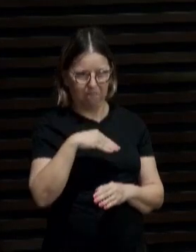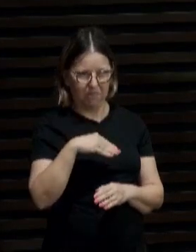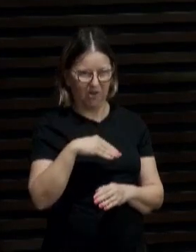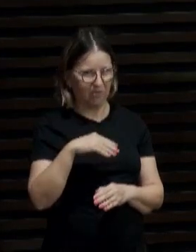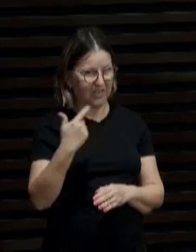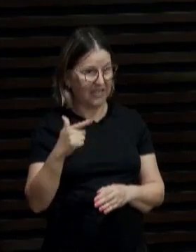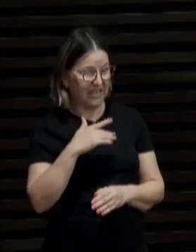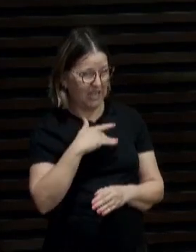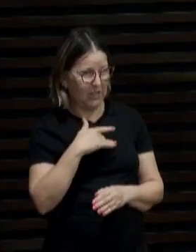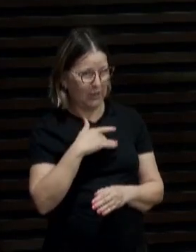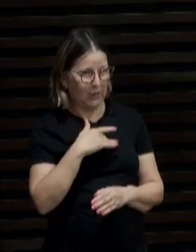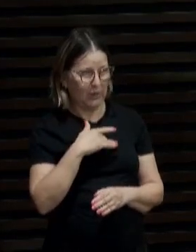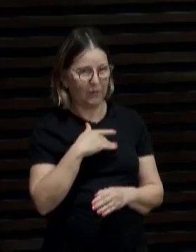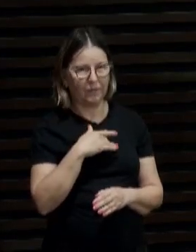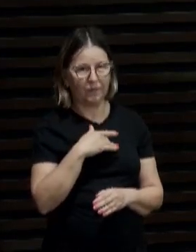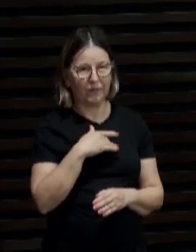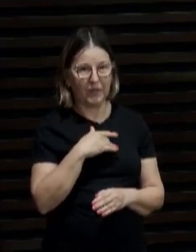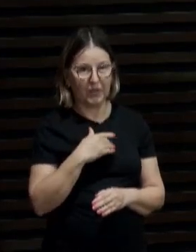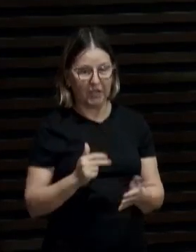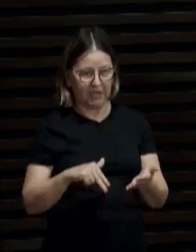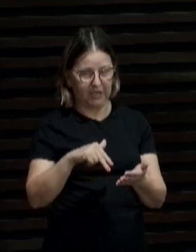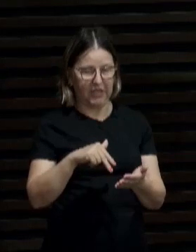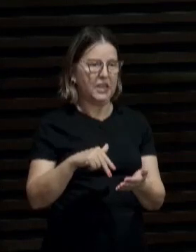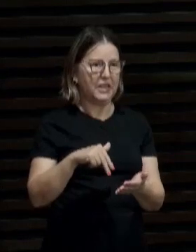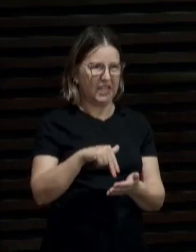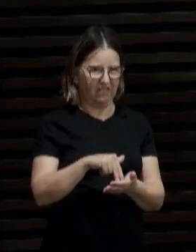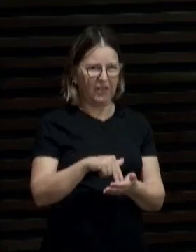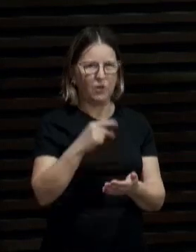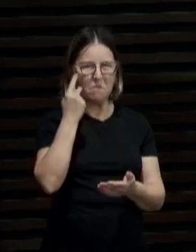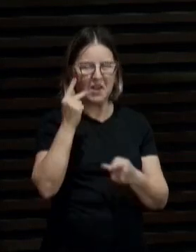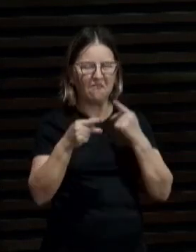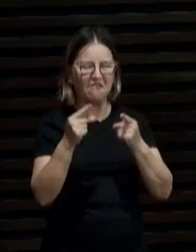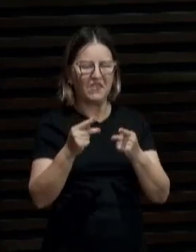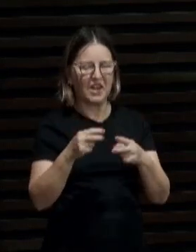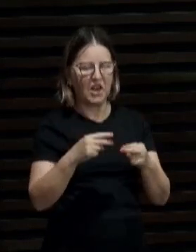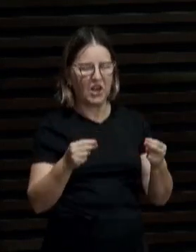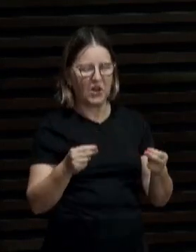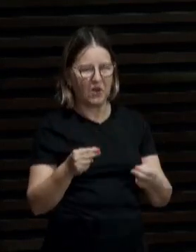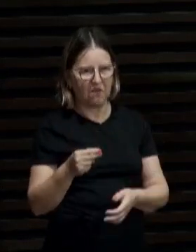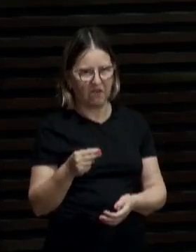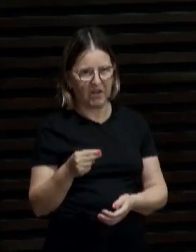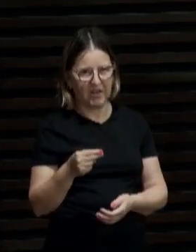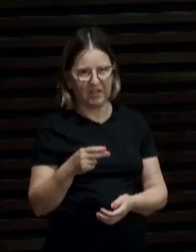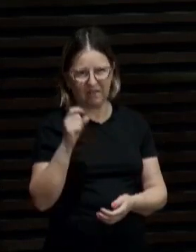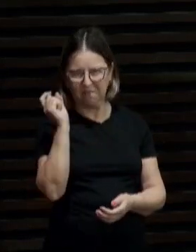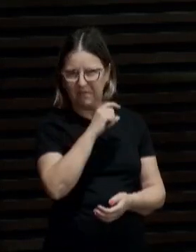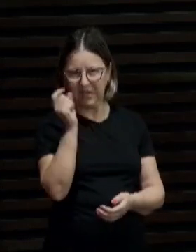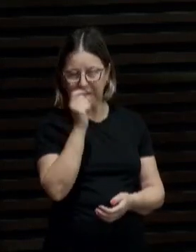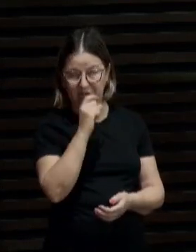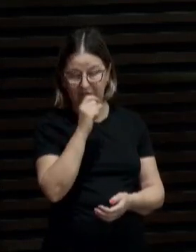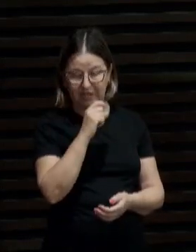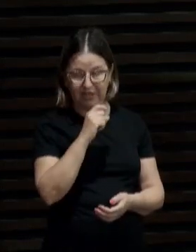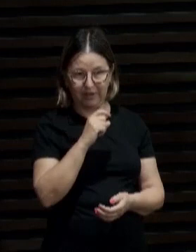se levantarão homens falando coisas pervertidas, para arrastar os discípulos atrás deles.